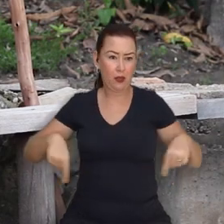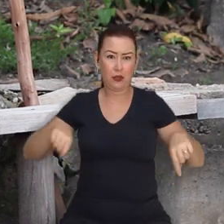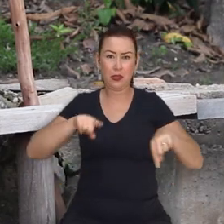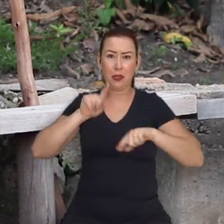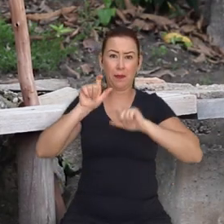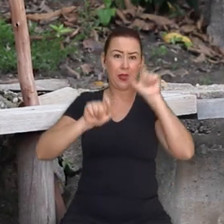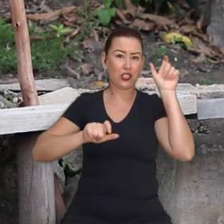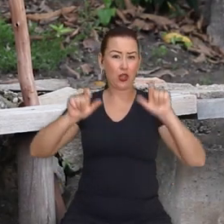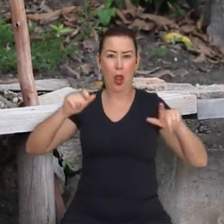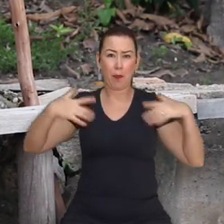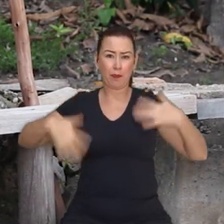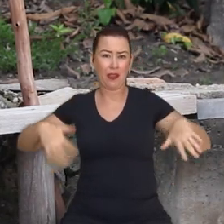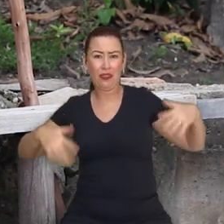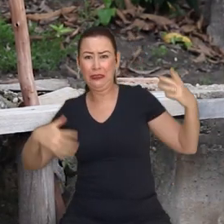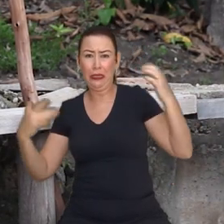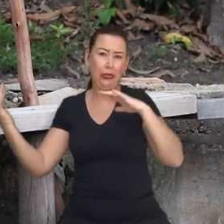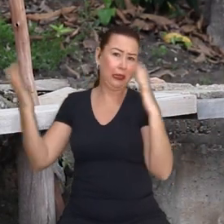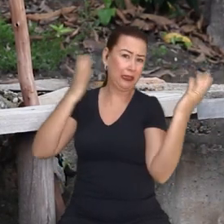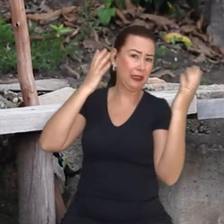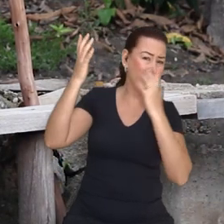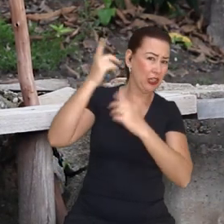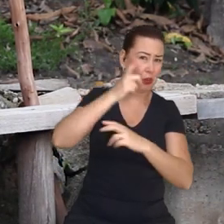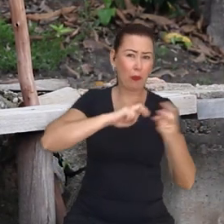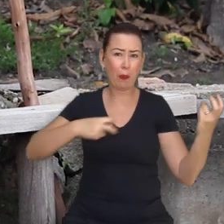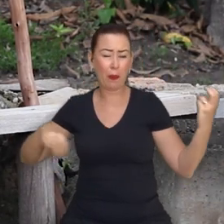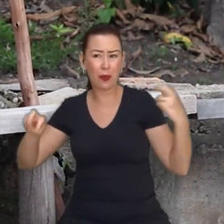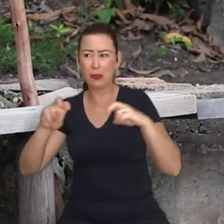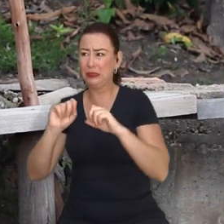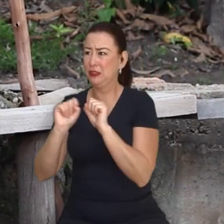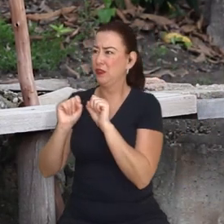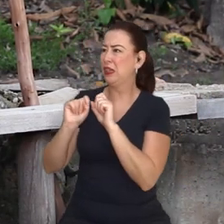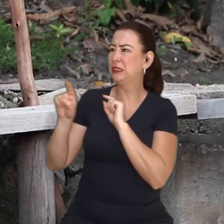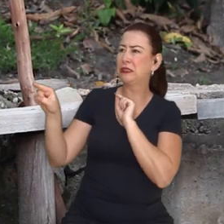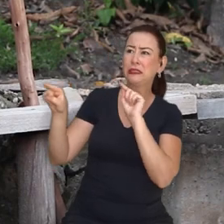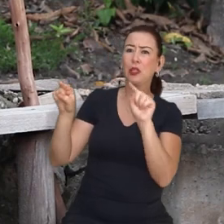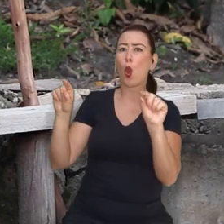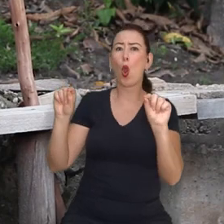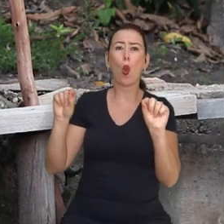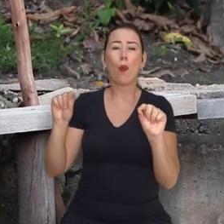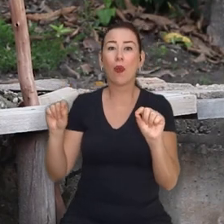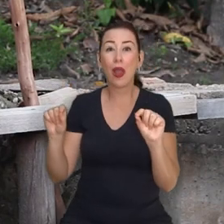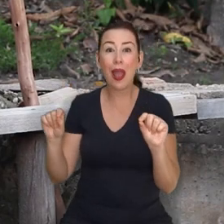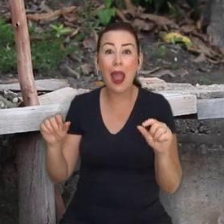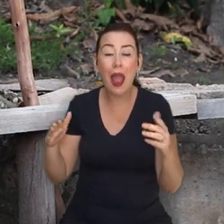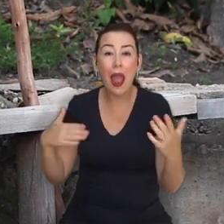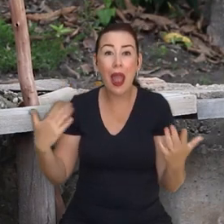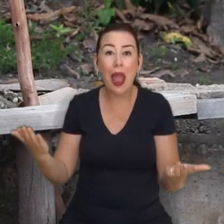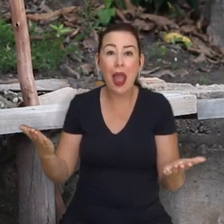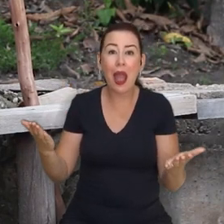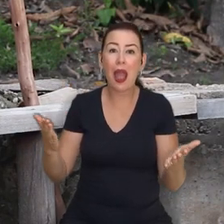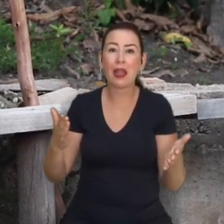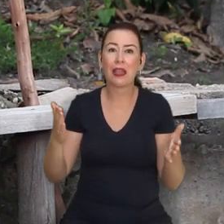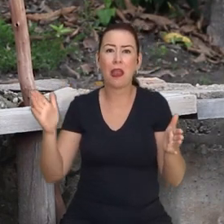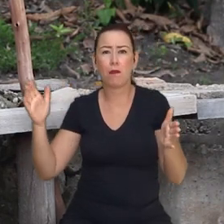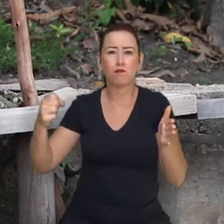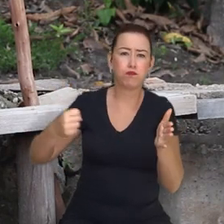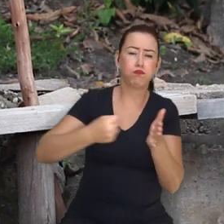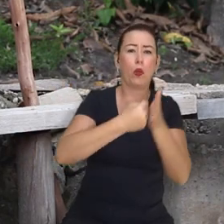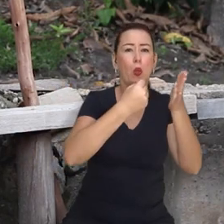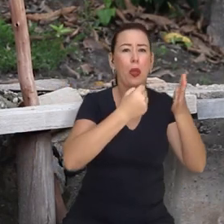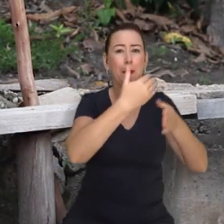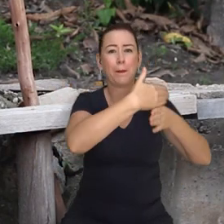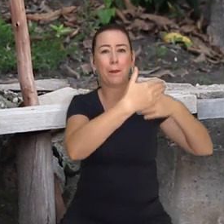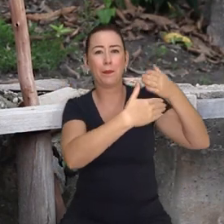Aí o povo ficou tudo apavorado, vai daqui, vai dali, como é que faz, como é que não faz. Aí derrubou uma